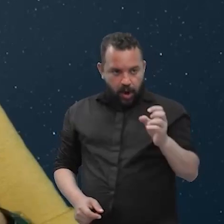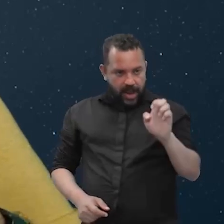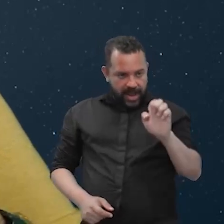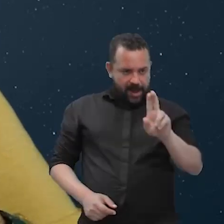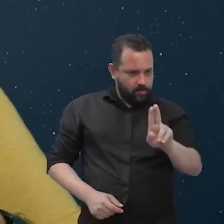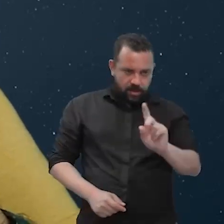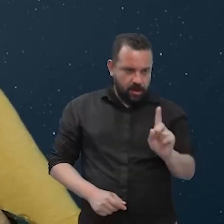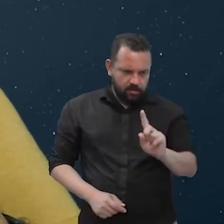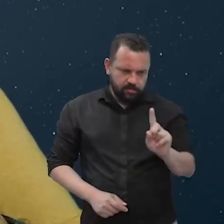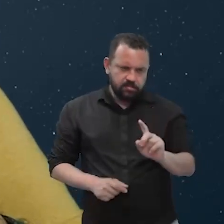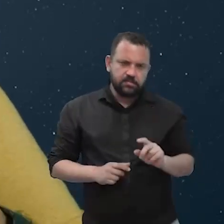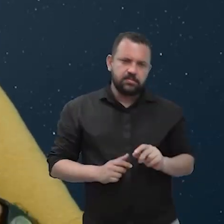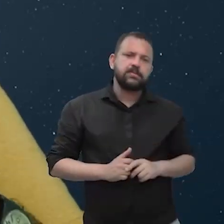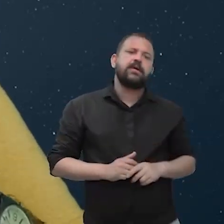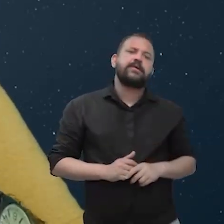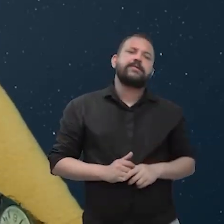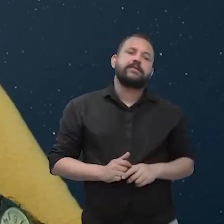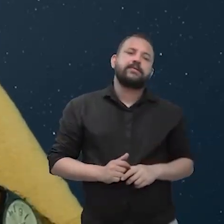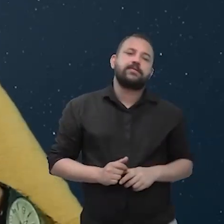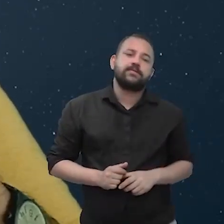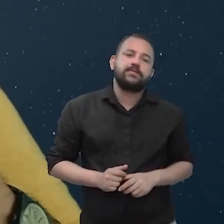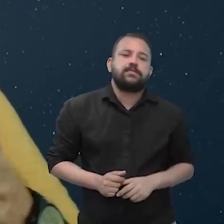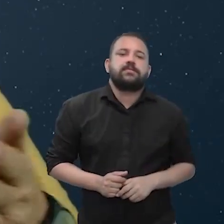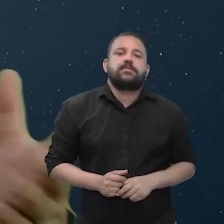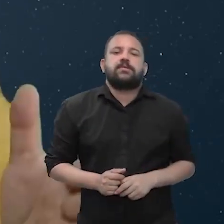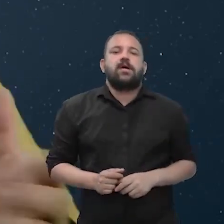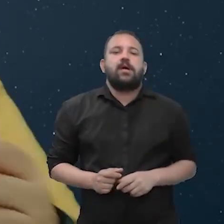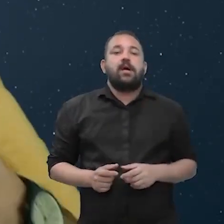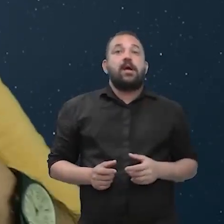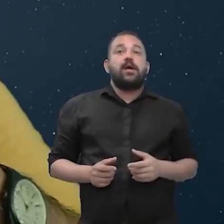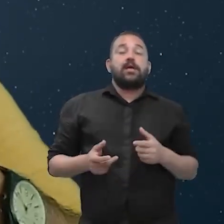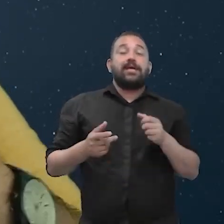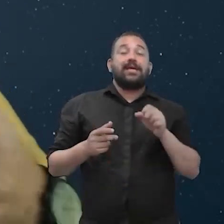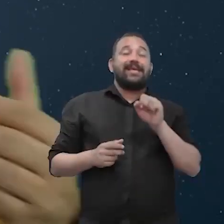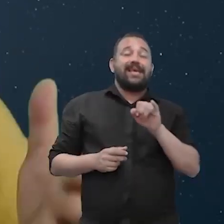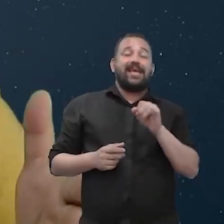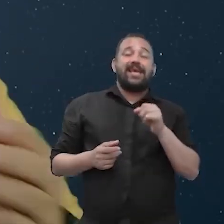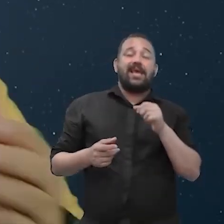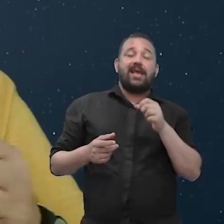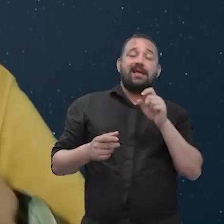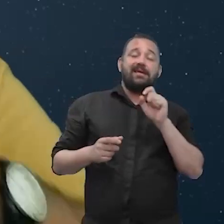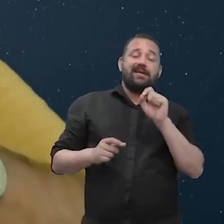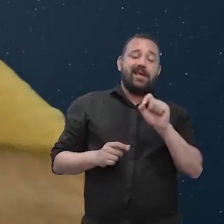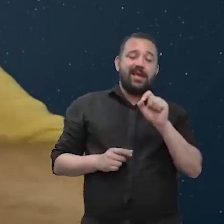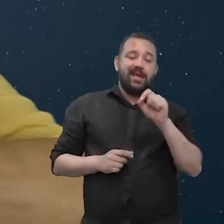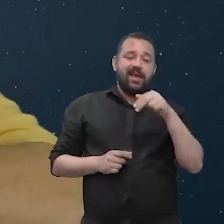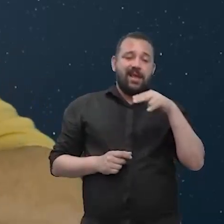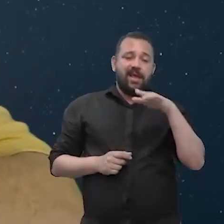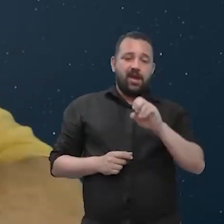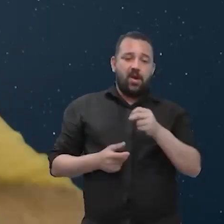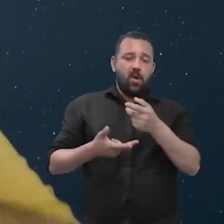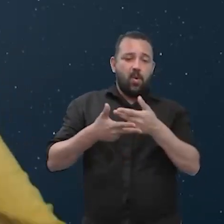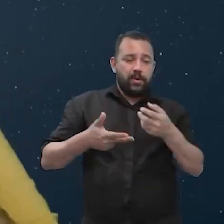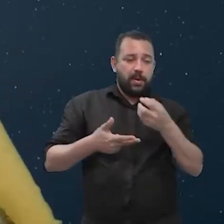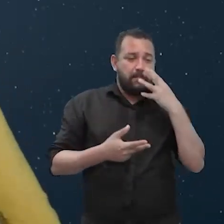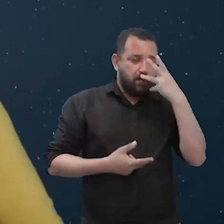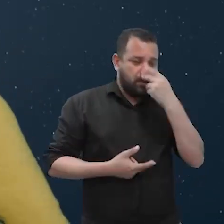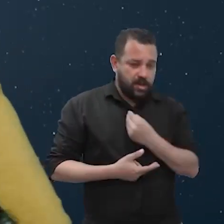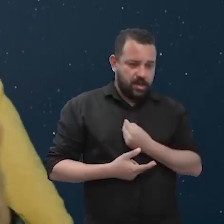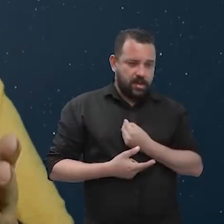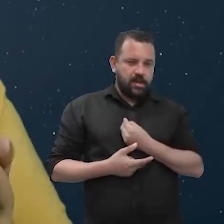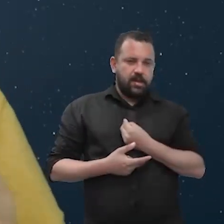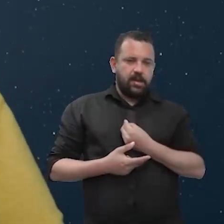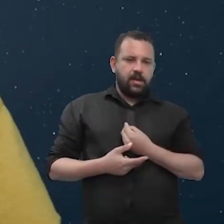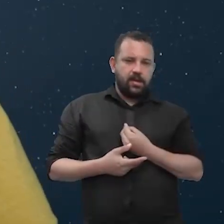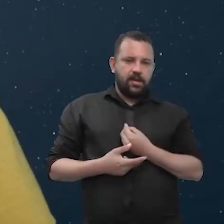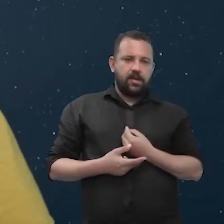é? Se eu disser assim, ó, que coisa bonita, que menina bonita, que rapaz inteligente, quando eu digo isso,